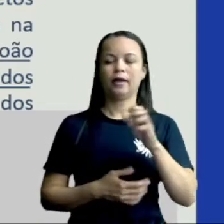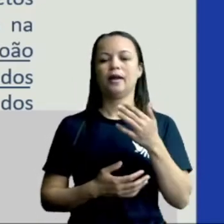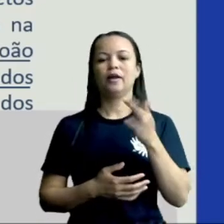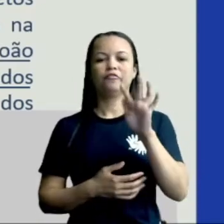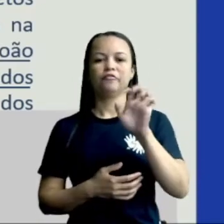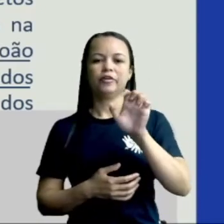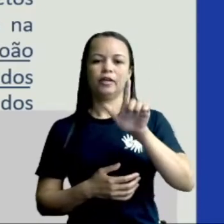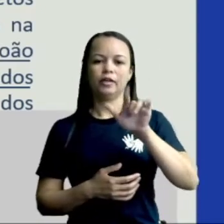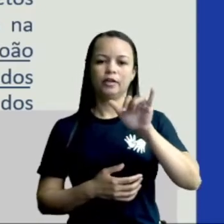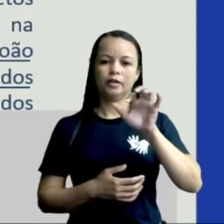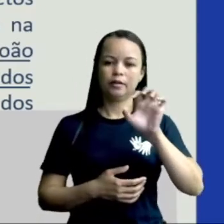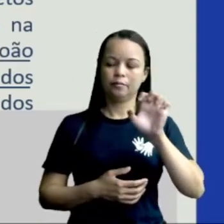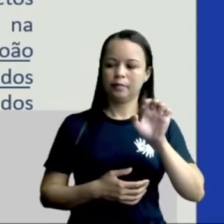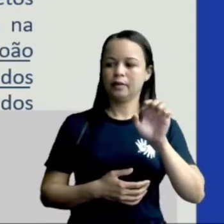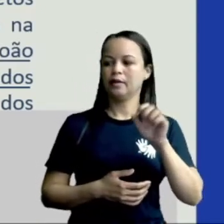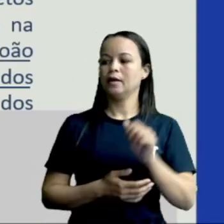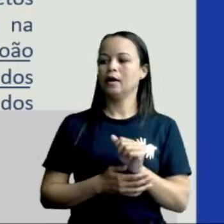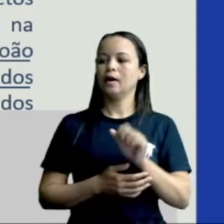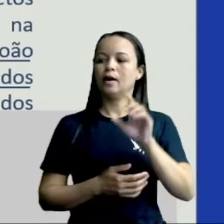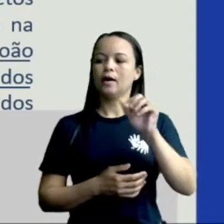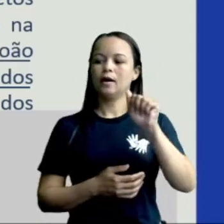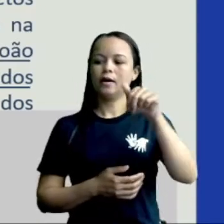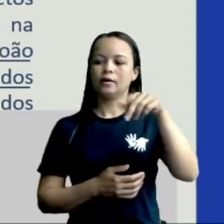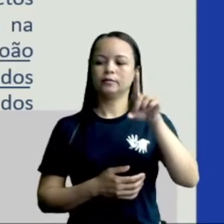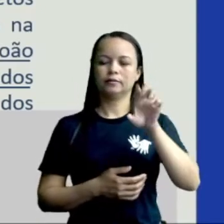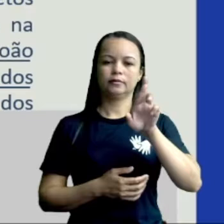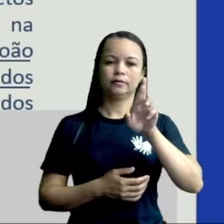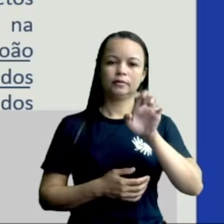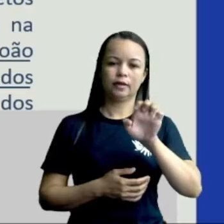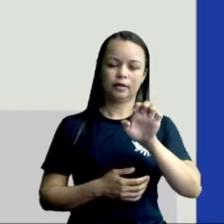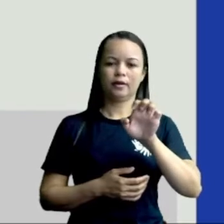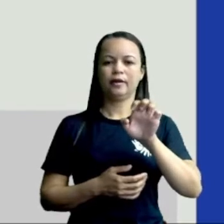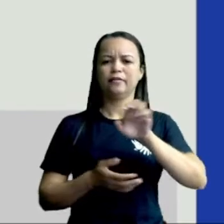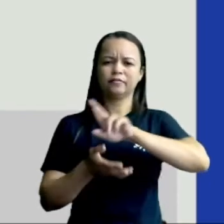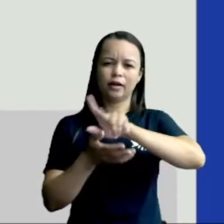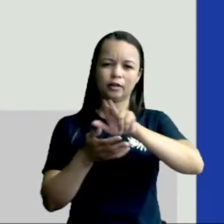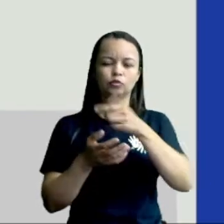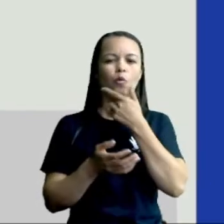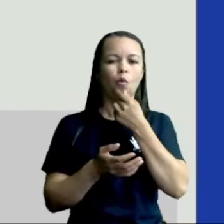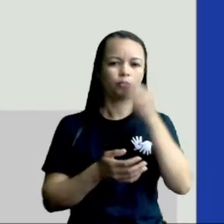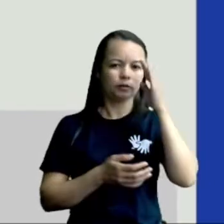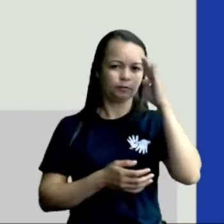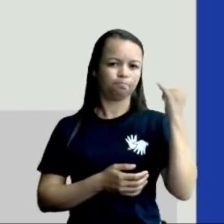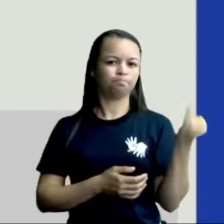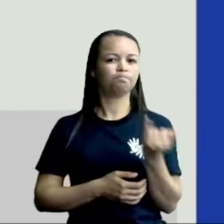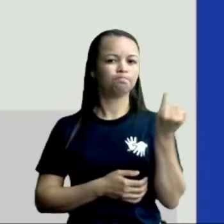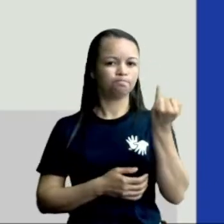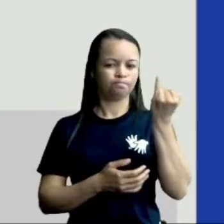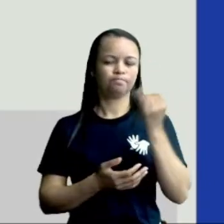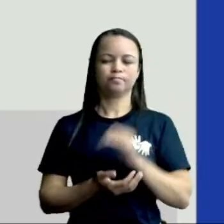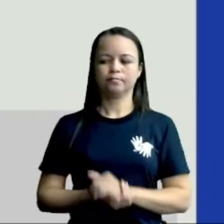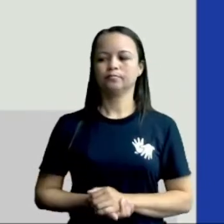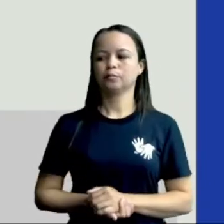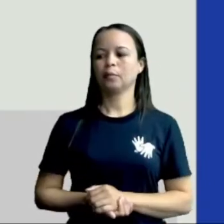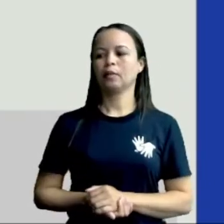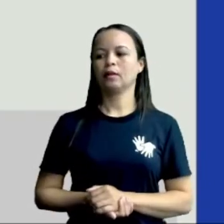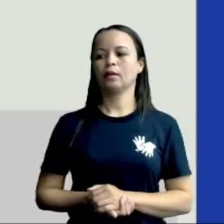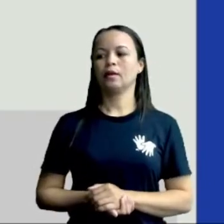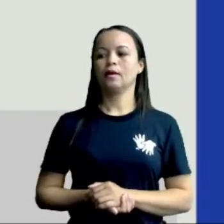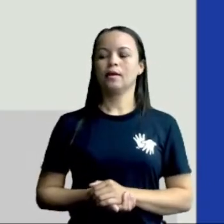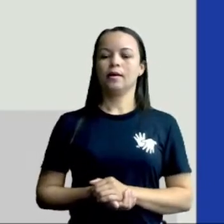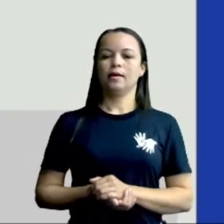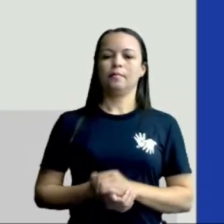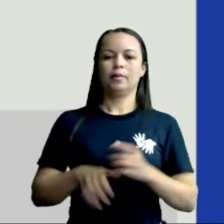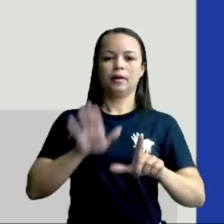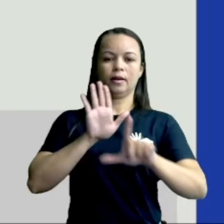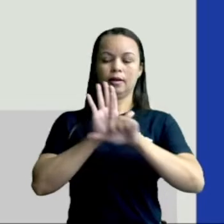e Felipe Camarão, nas célebres Batalhas dos Guararapes. Olha só, pela Lei Provincial